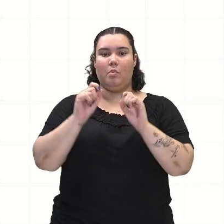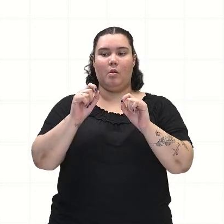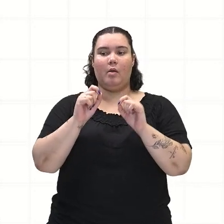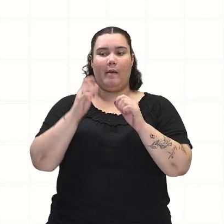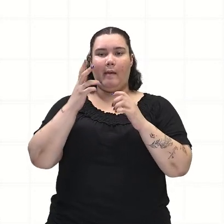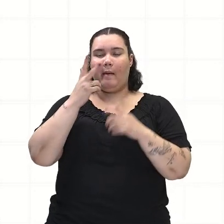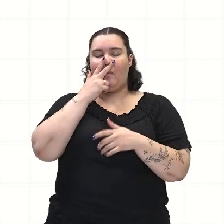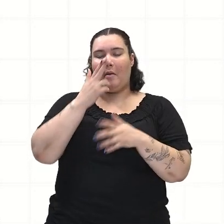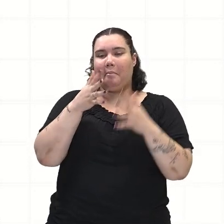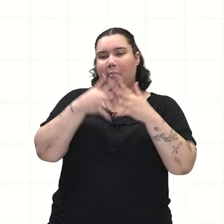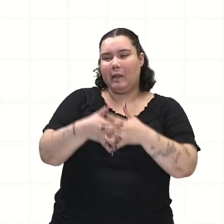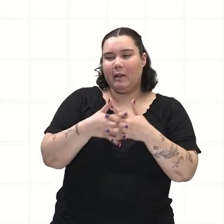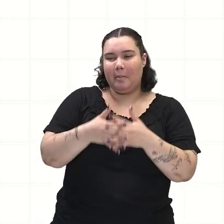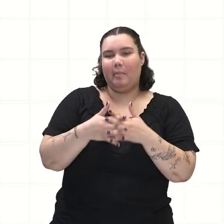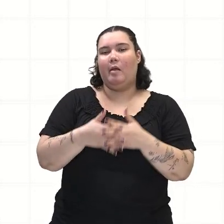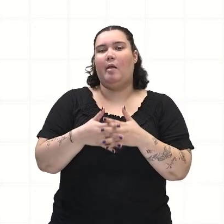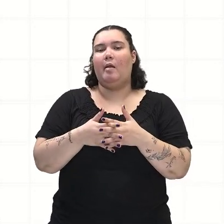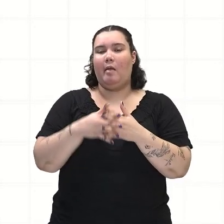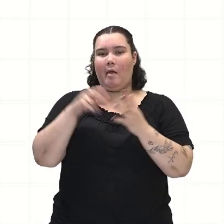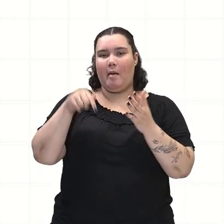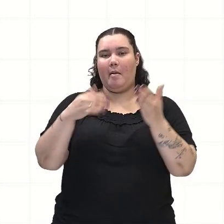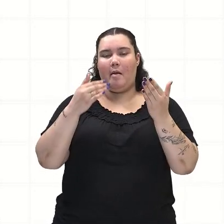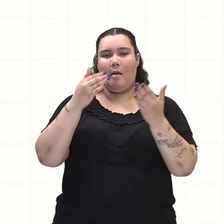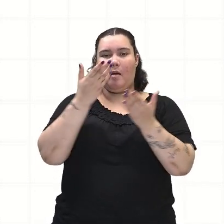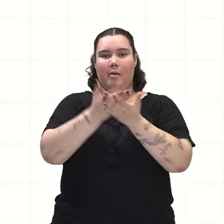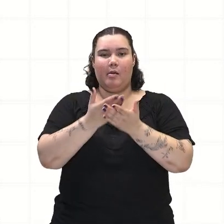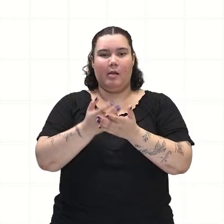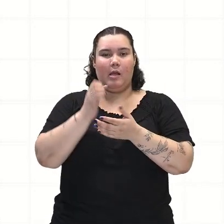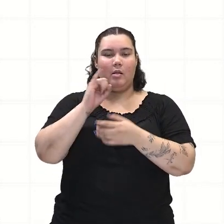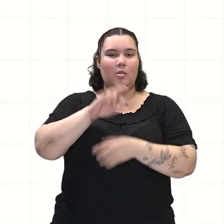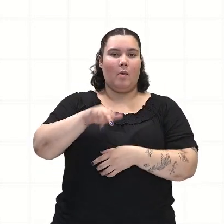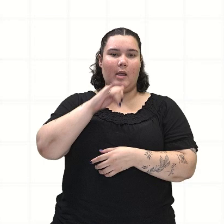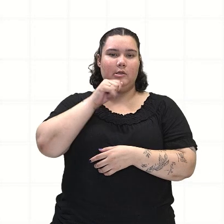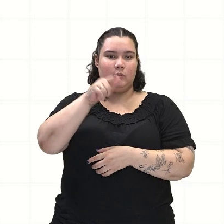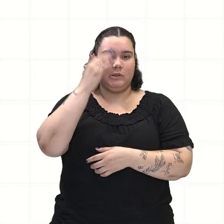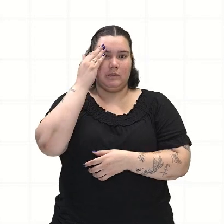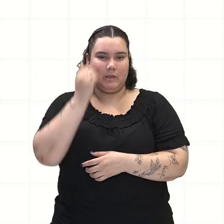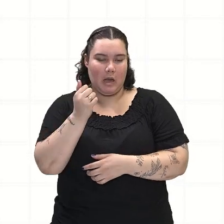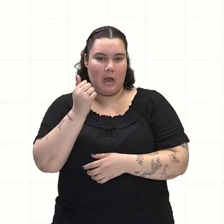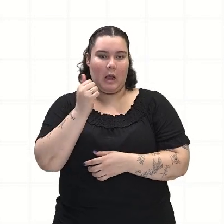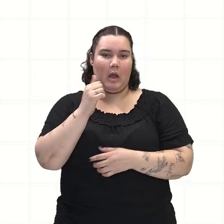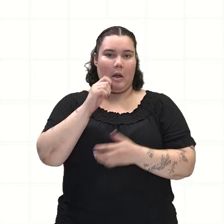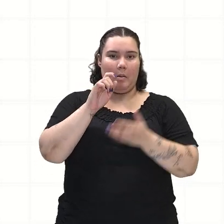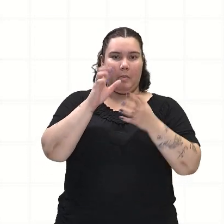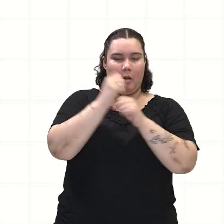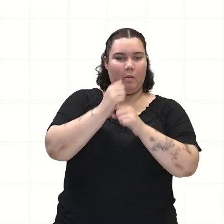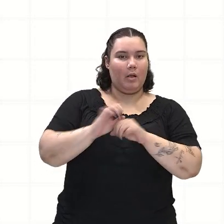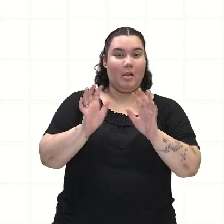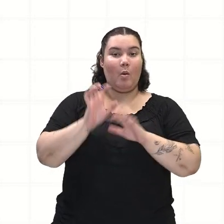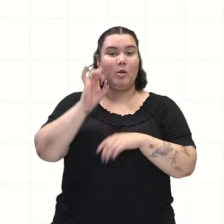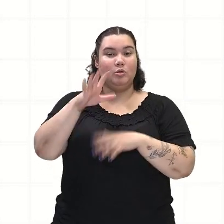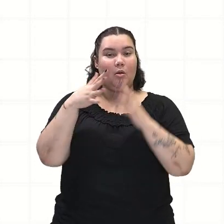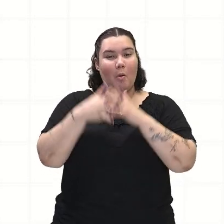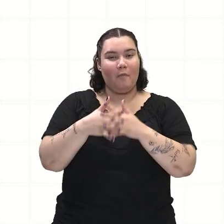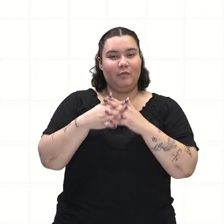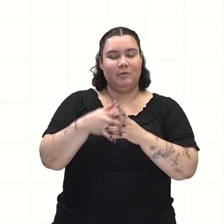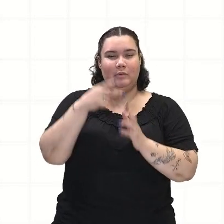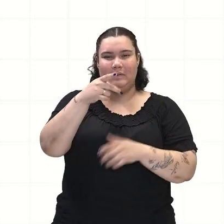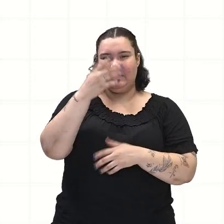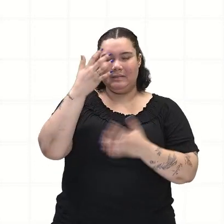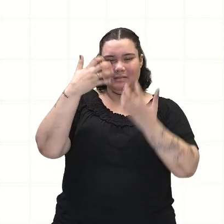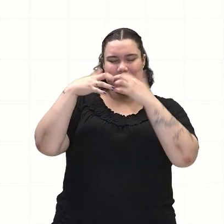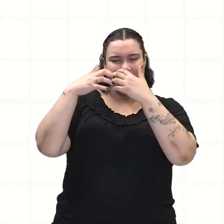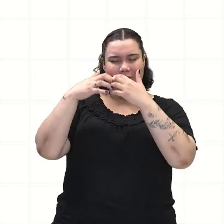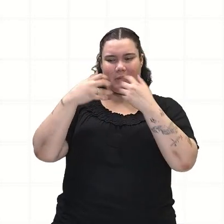complicar, né? Na verdade, ele não ia estar testando se você sabe ou não calcular o volume, era só para complicar a sua vida, porque eu ia ter